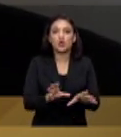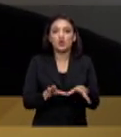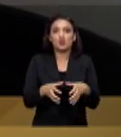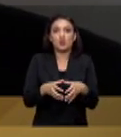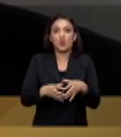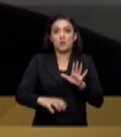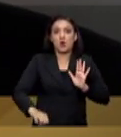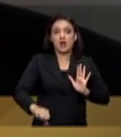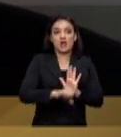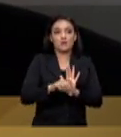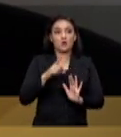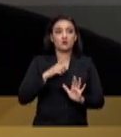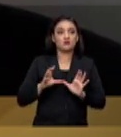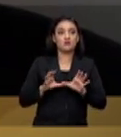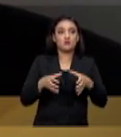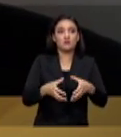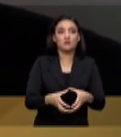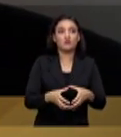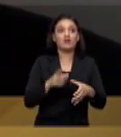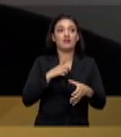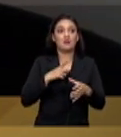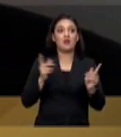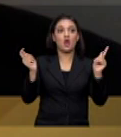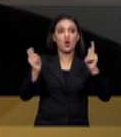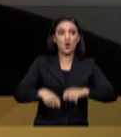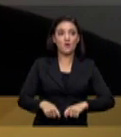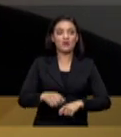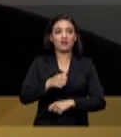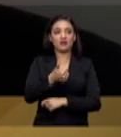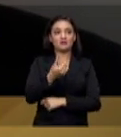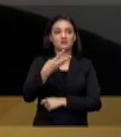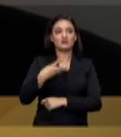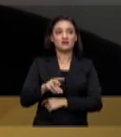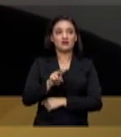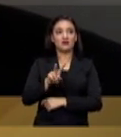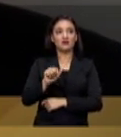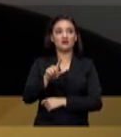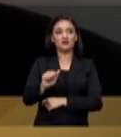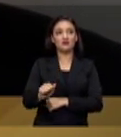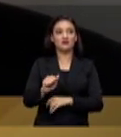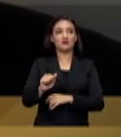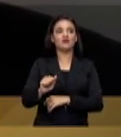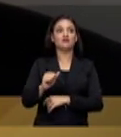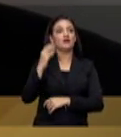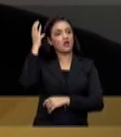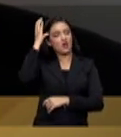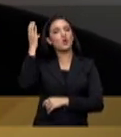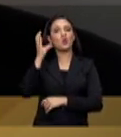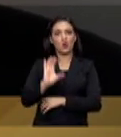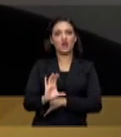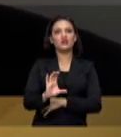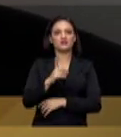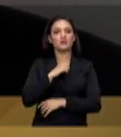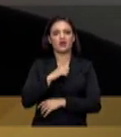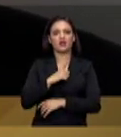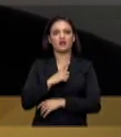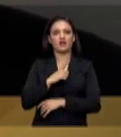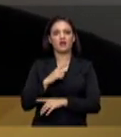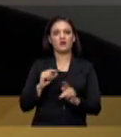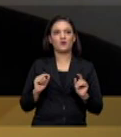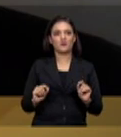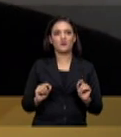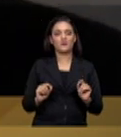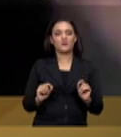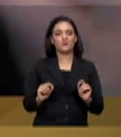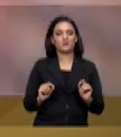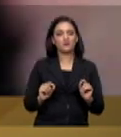grupo criminoso no âmbito da competência da 13ª Vara de Curitiba, dentre os quais o caso ora